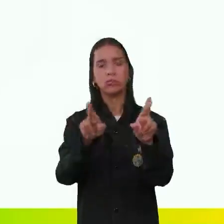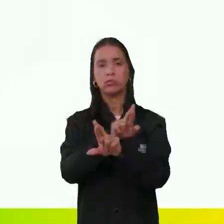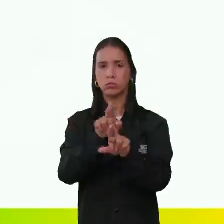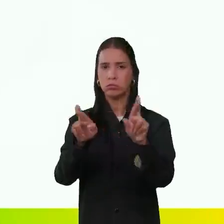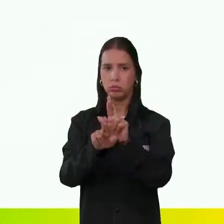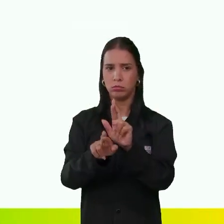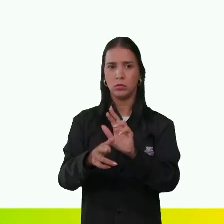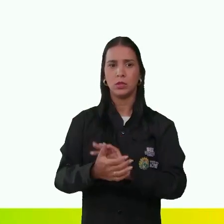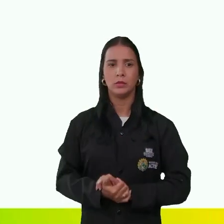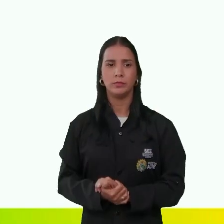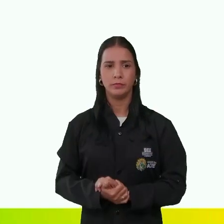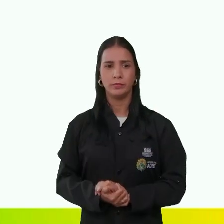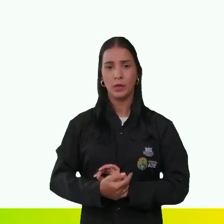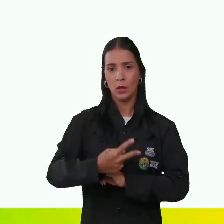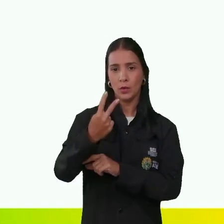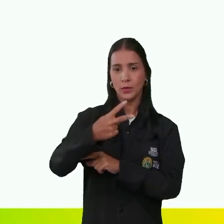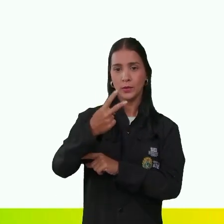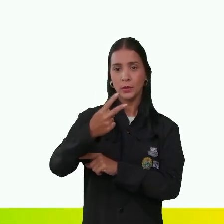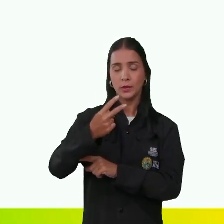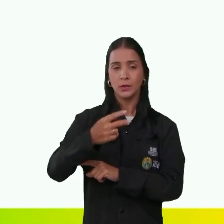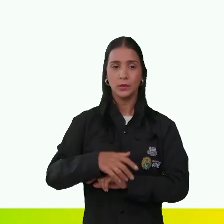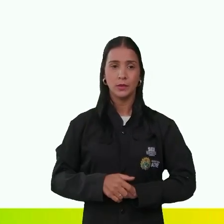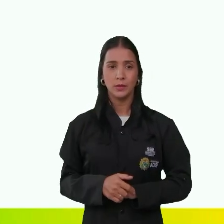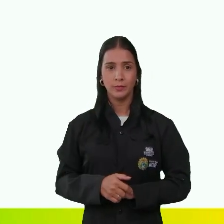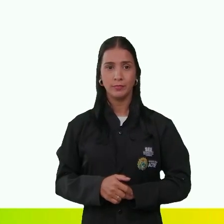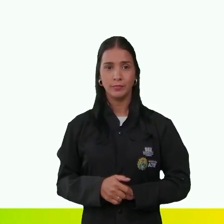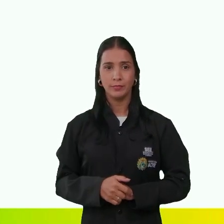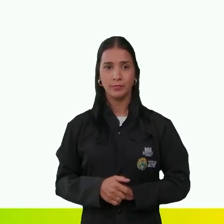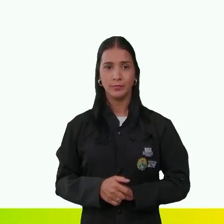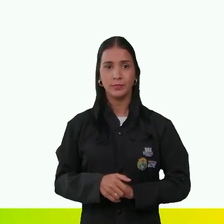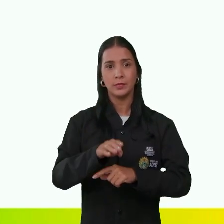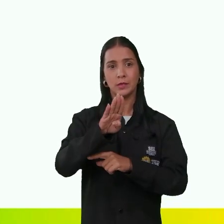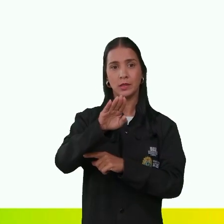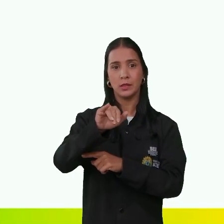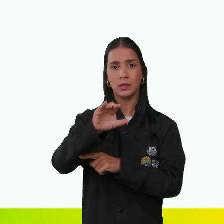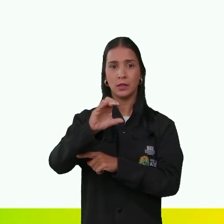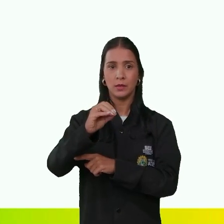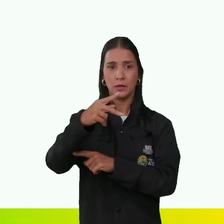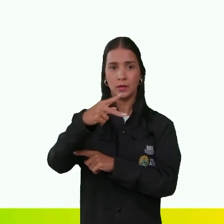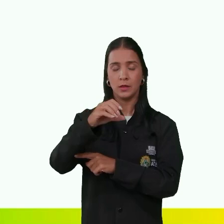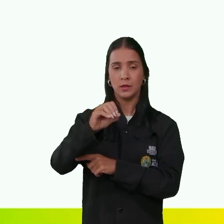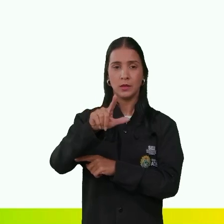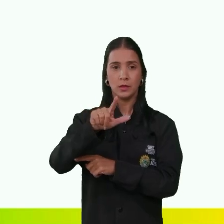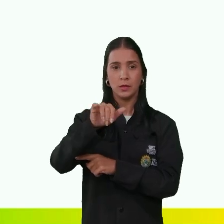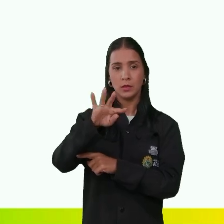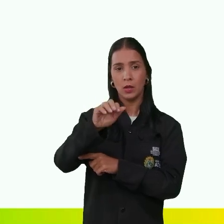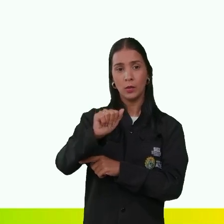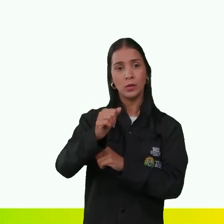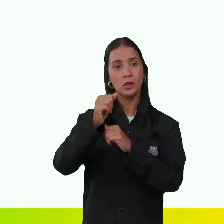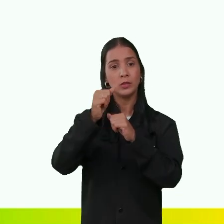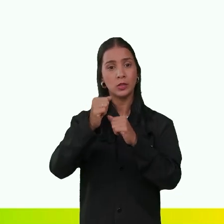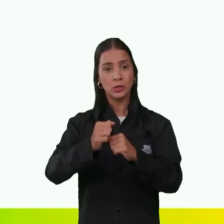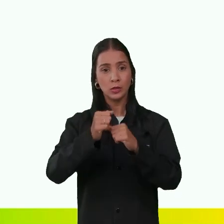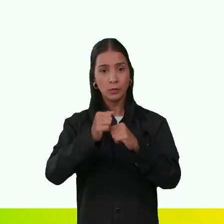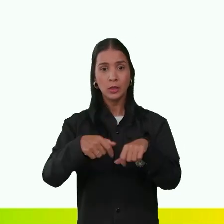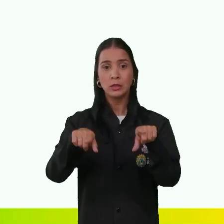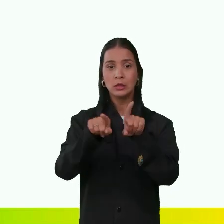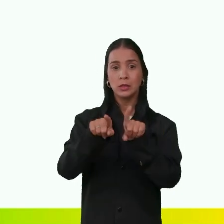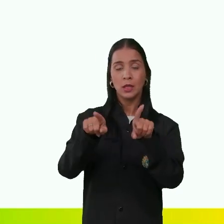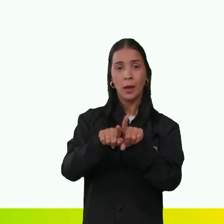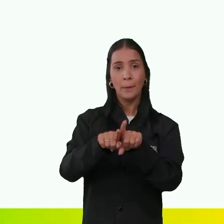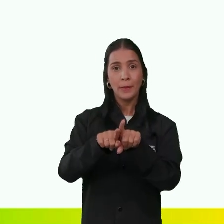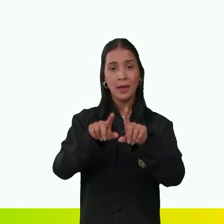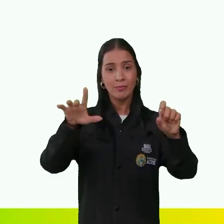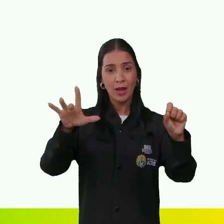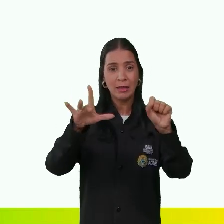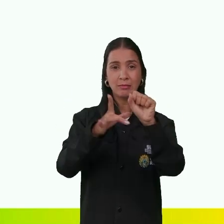desigualdades sociais. Então, as políticas biopolíticas podem reforçar desigualdades